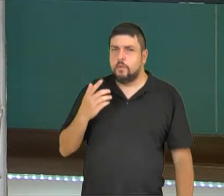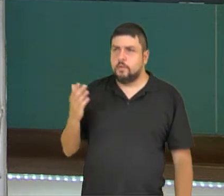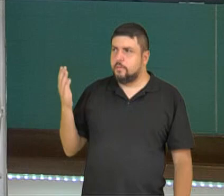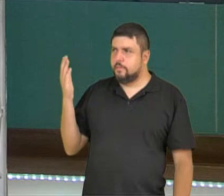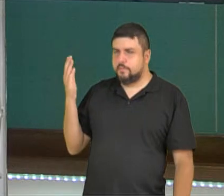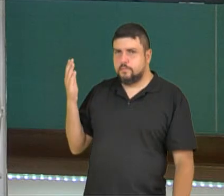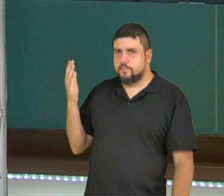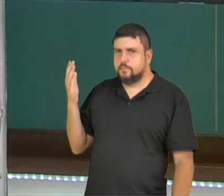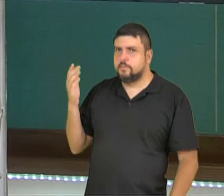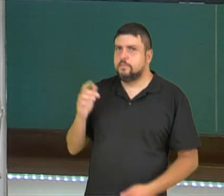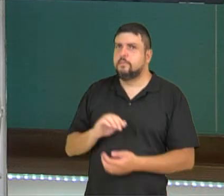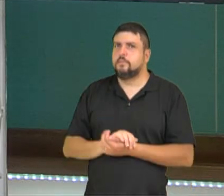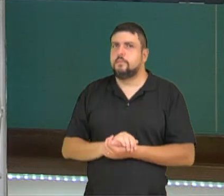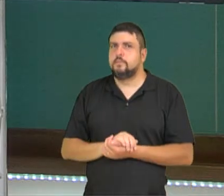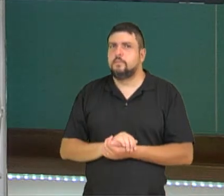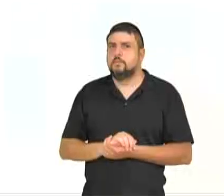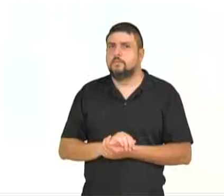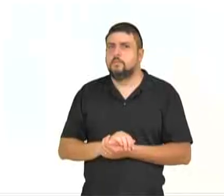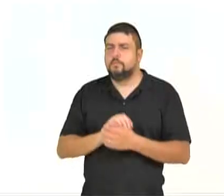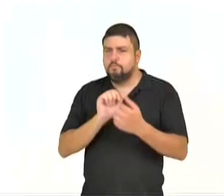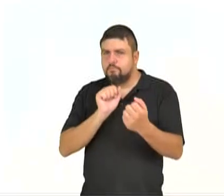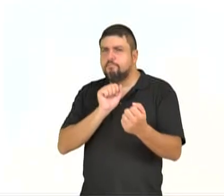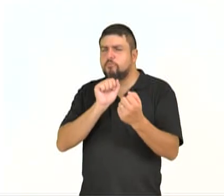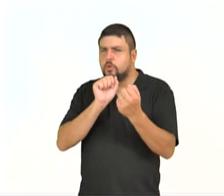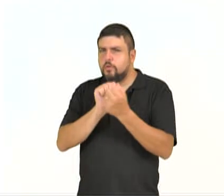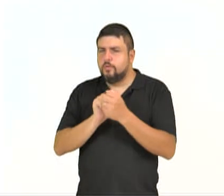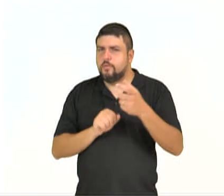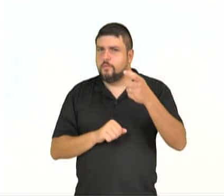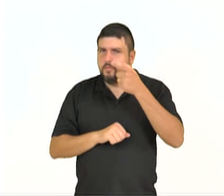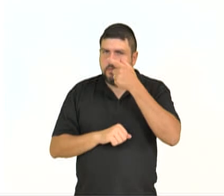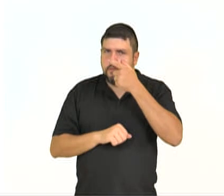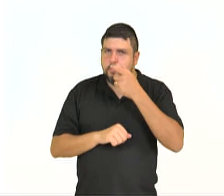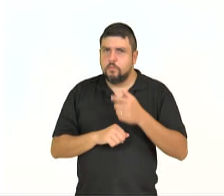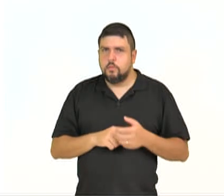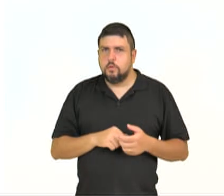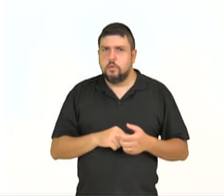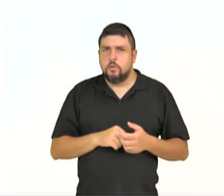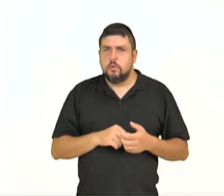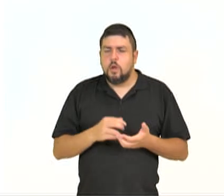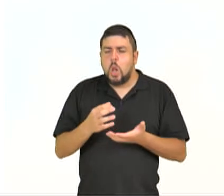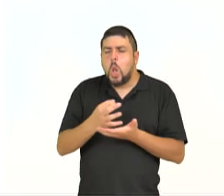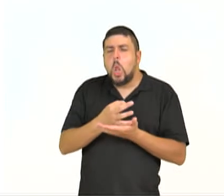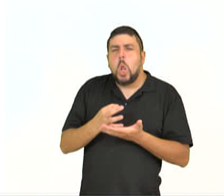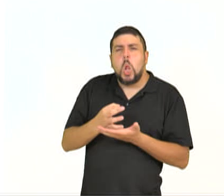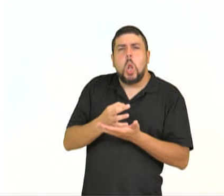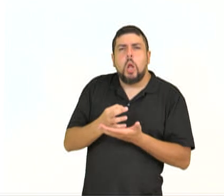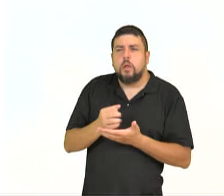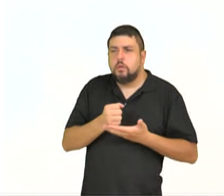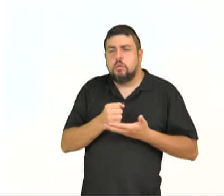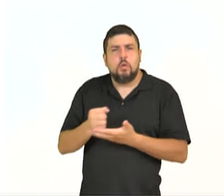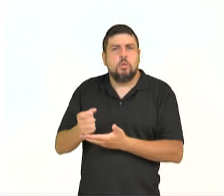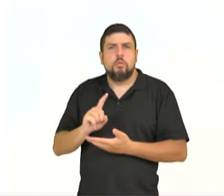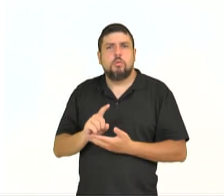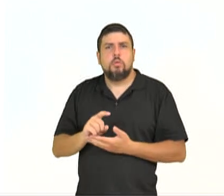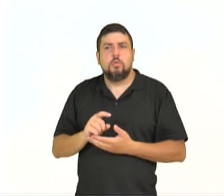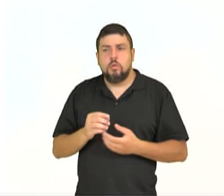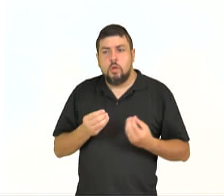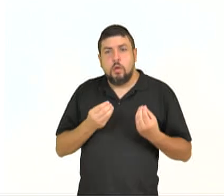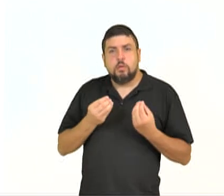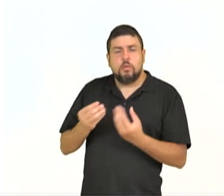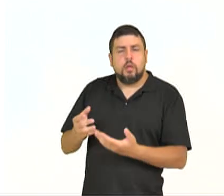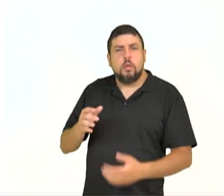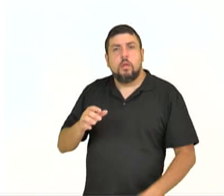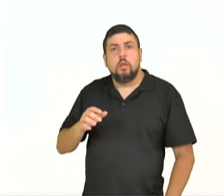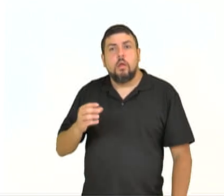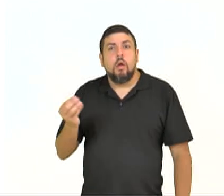elementos semelhantes, faça a leitura dele comigo. Dar esmola não ajuda. Dê oportunidade.